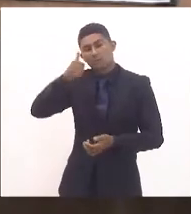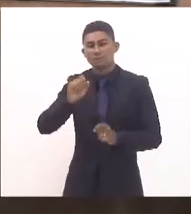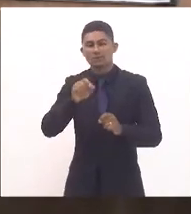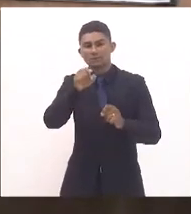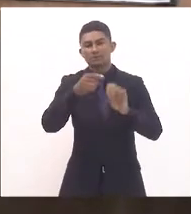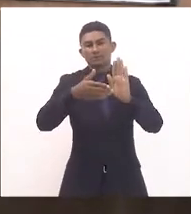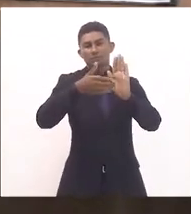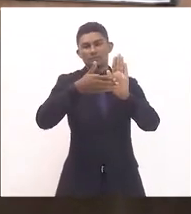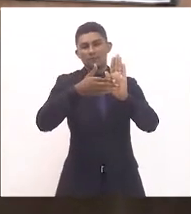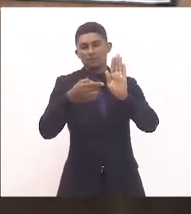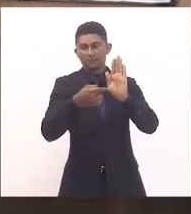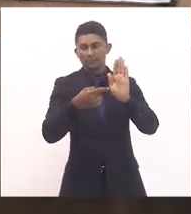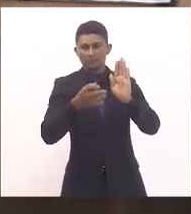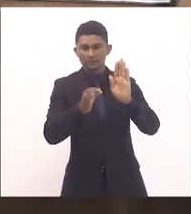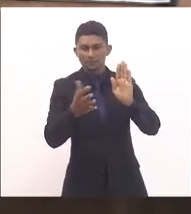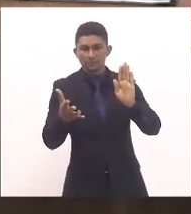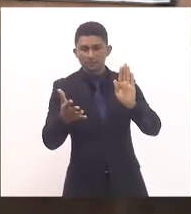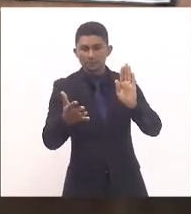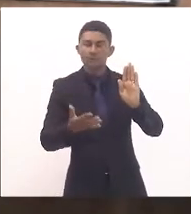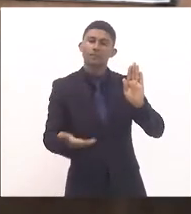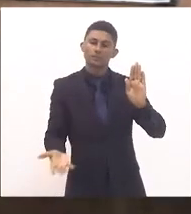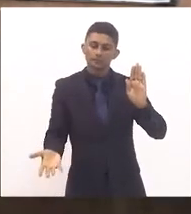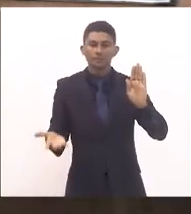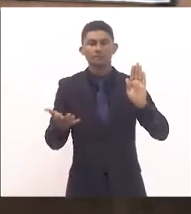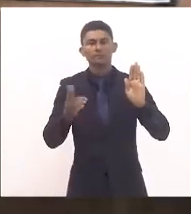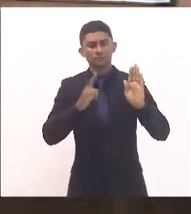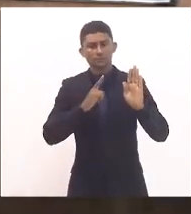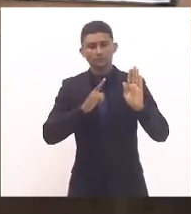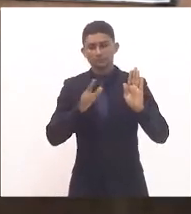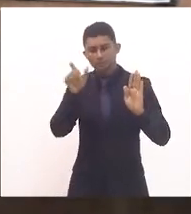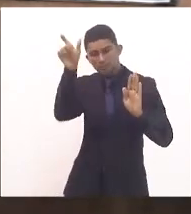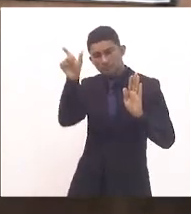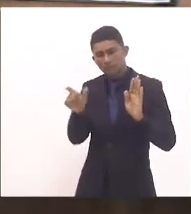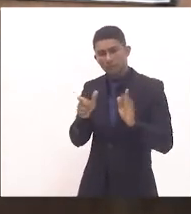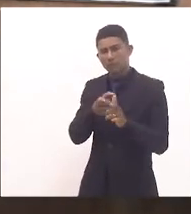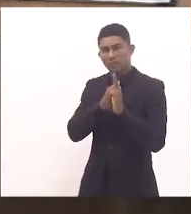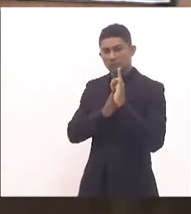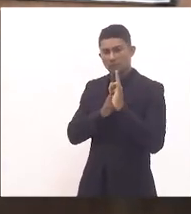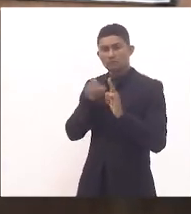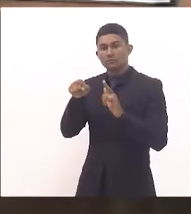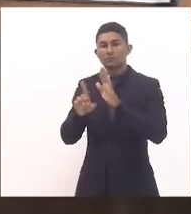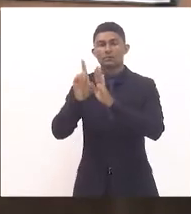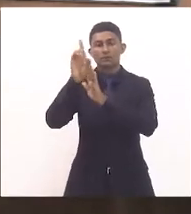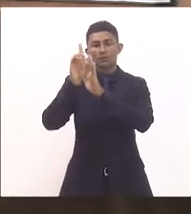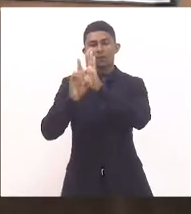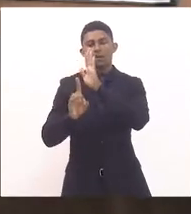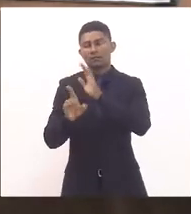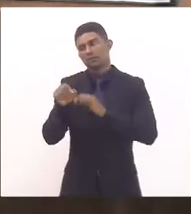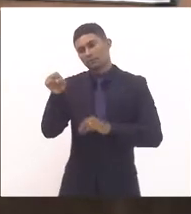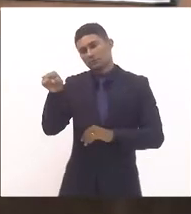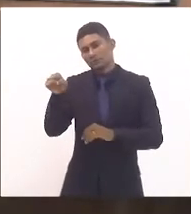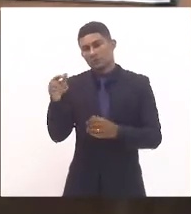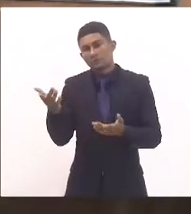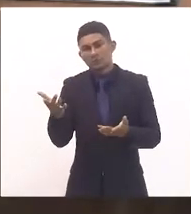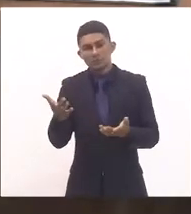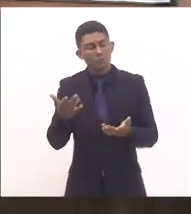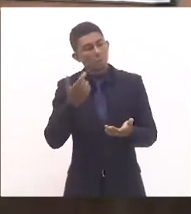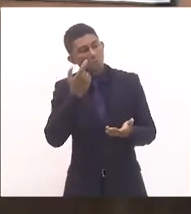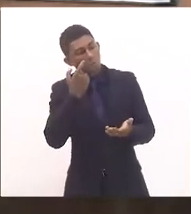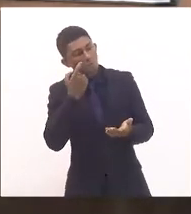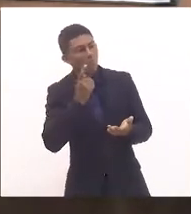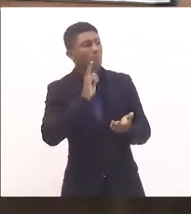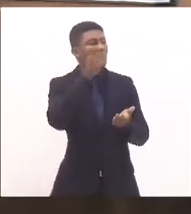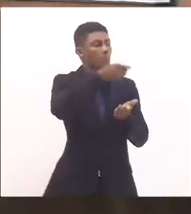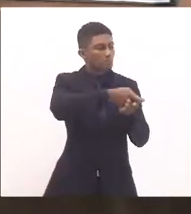proposta, de que tem o devedor o direito dele fazer a transação